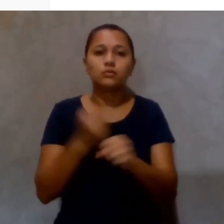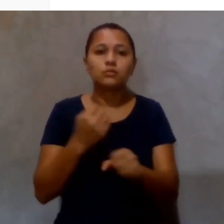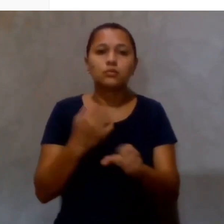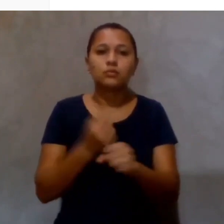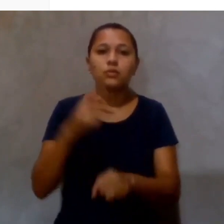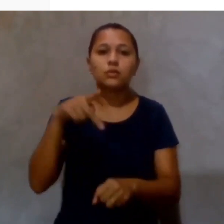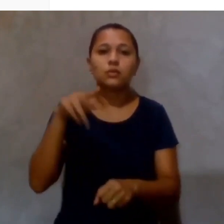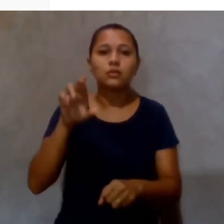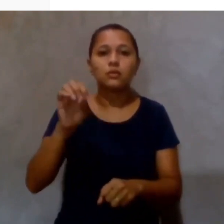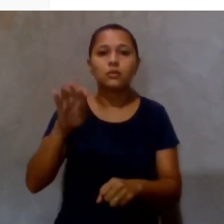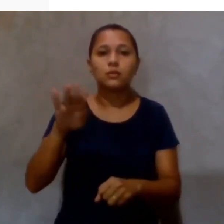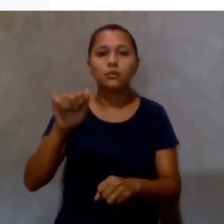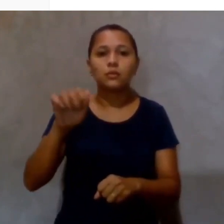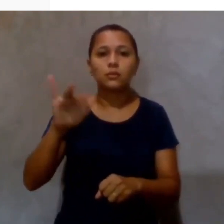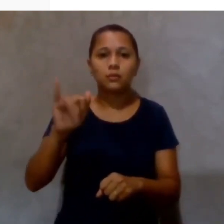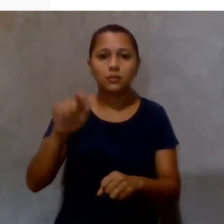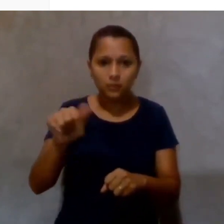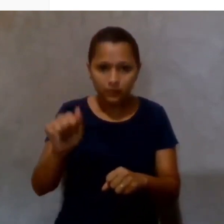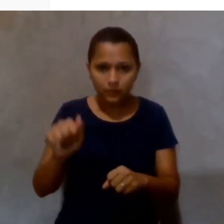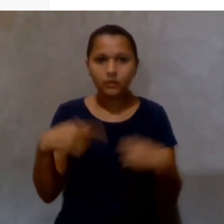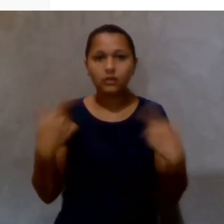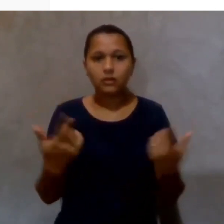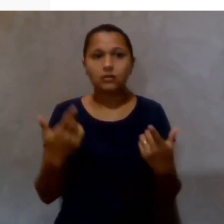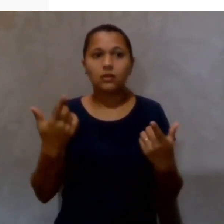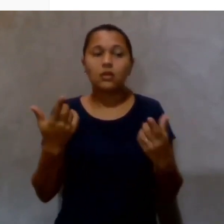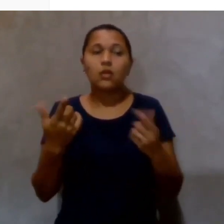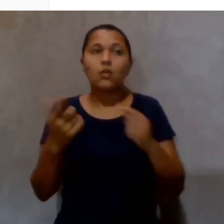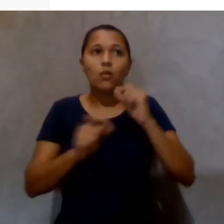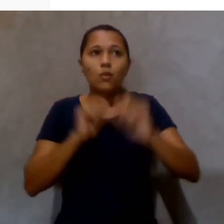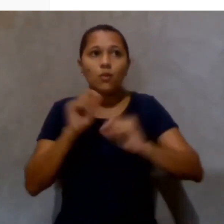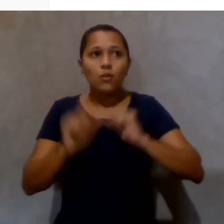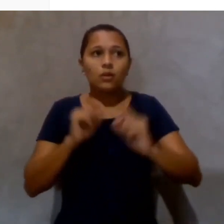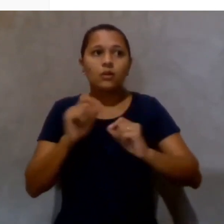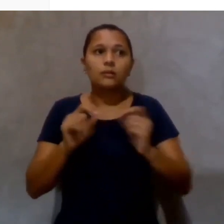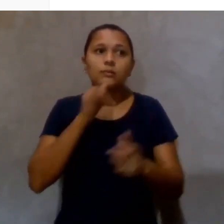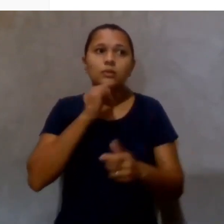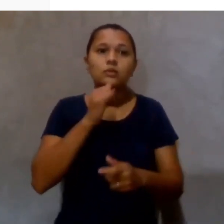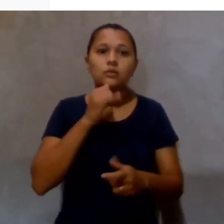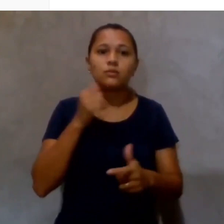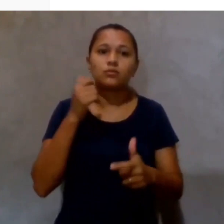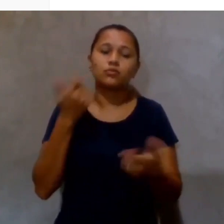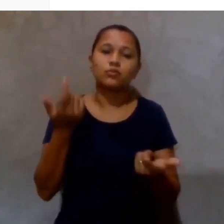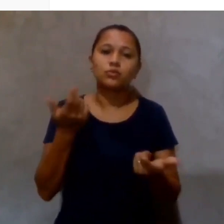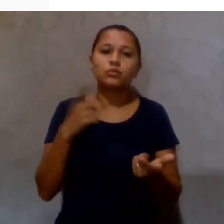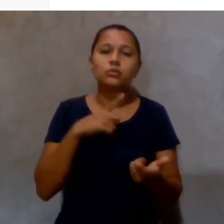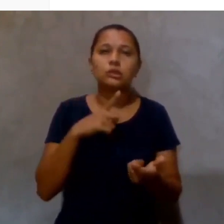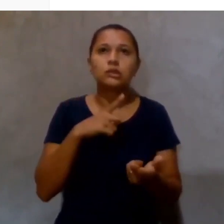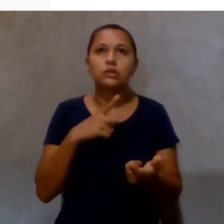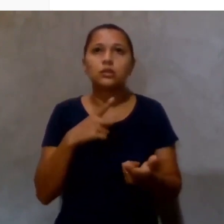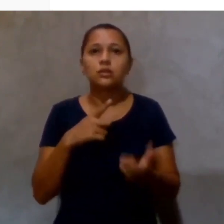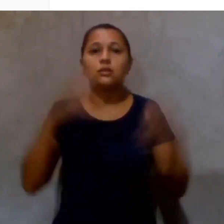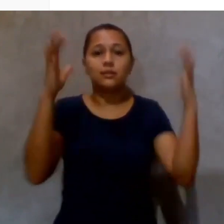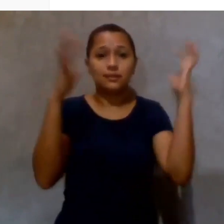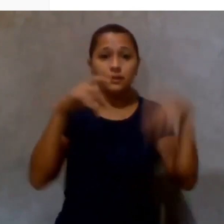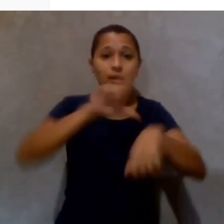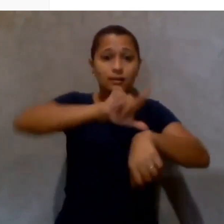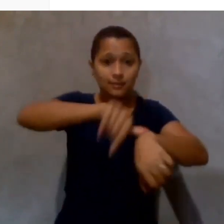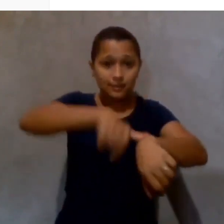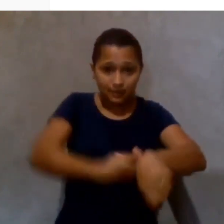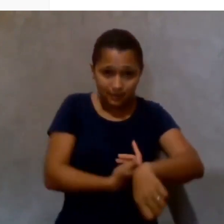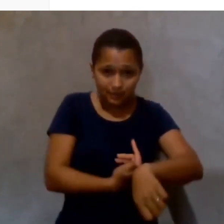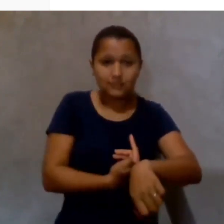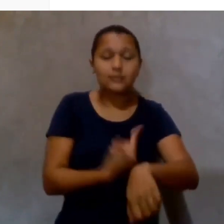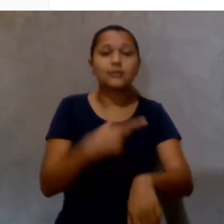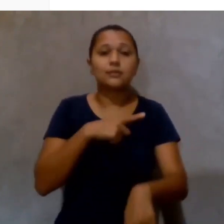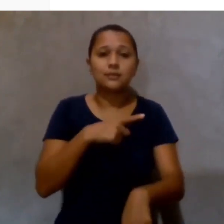a probabilidade para essa situação. Então, no nosso problema foi dado que, se atrasar,